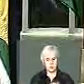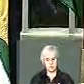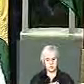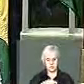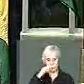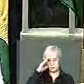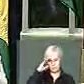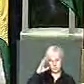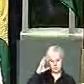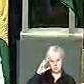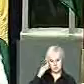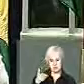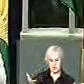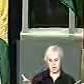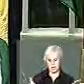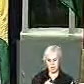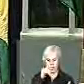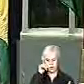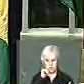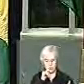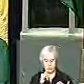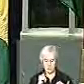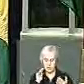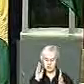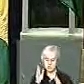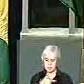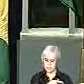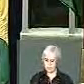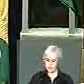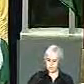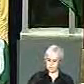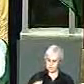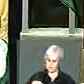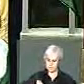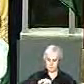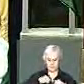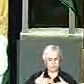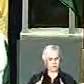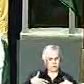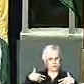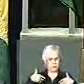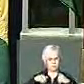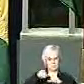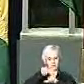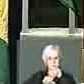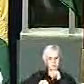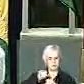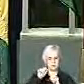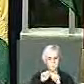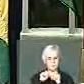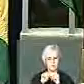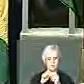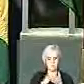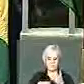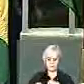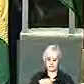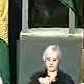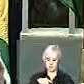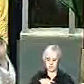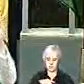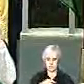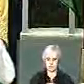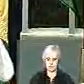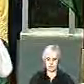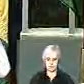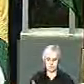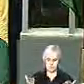maturidade desta mulher presidenta, que tanto nos orgulha nas transformações que realiza. Senhores e senhoras,